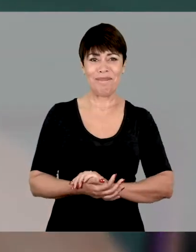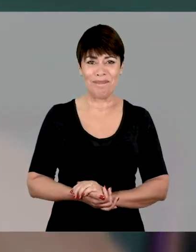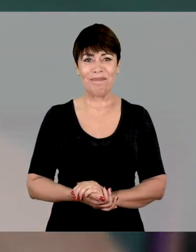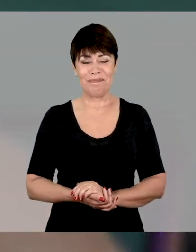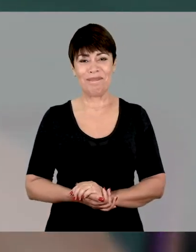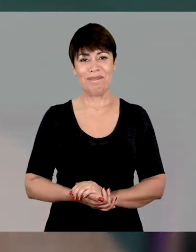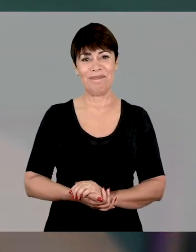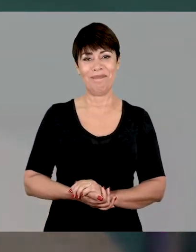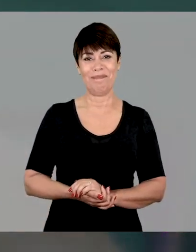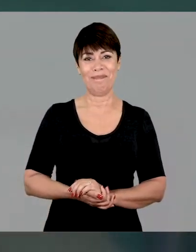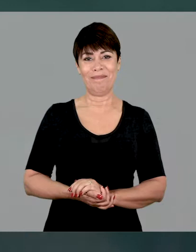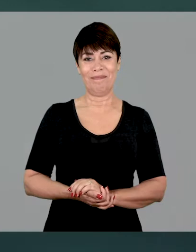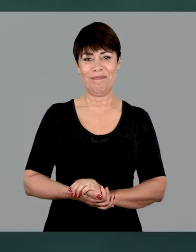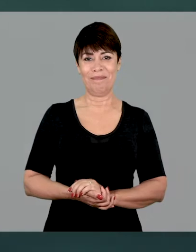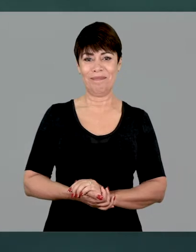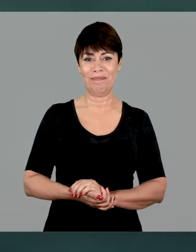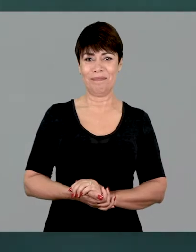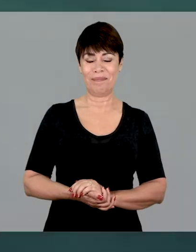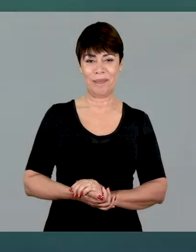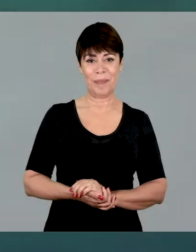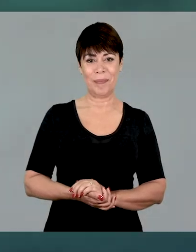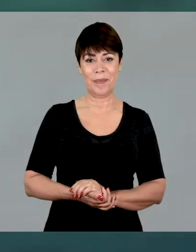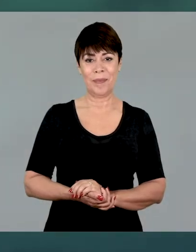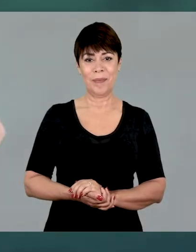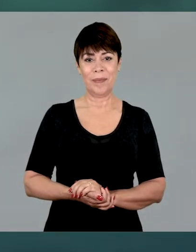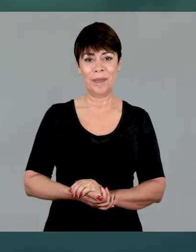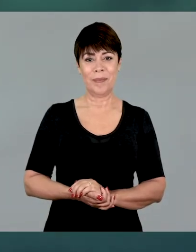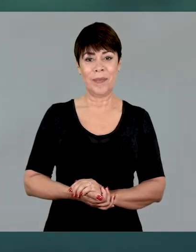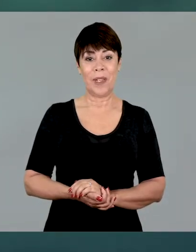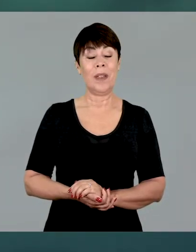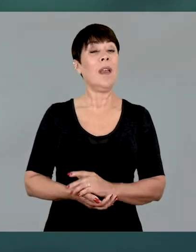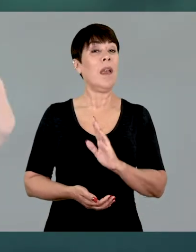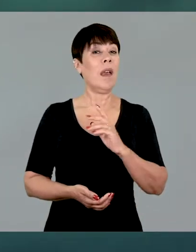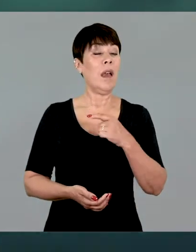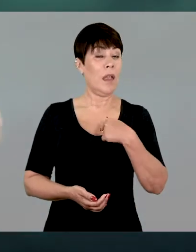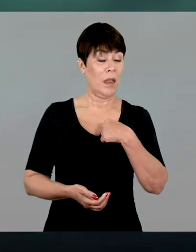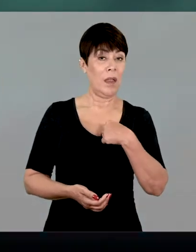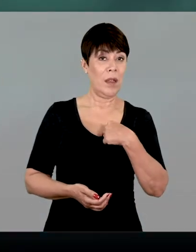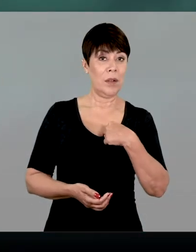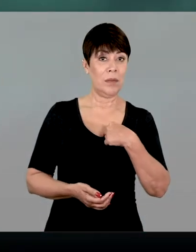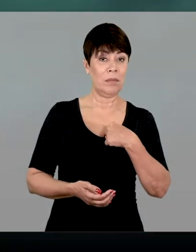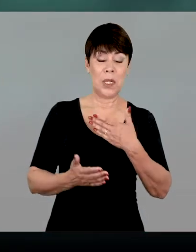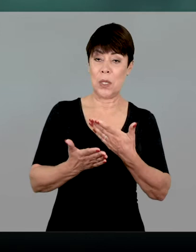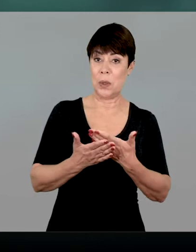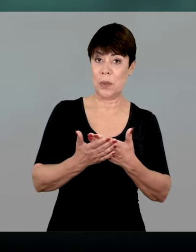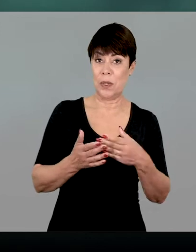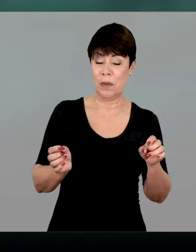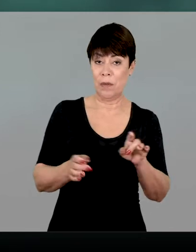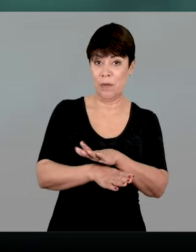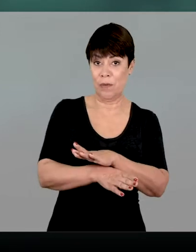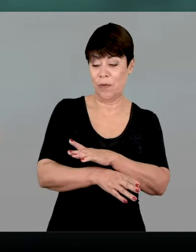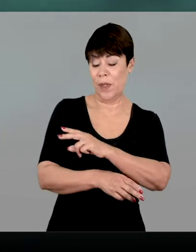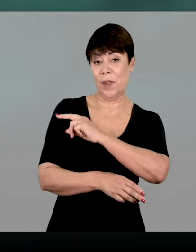E aí e eu Consertei o segundo